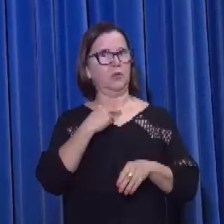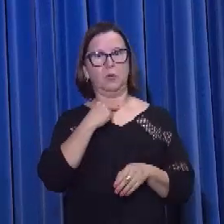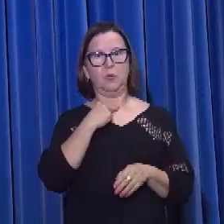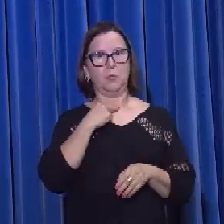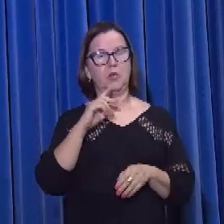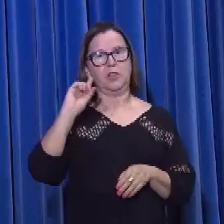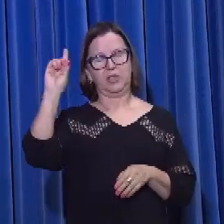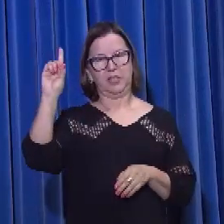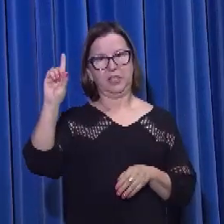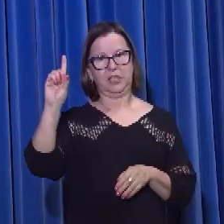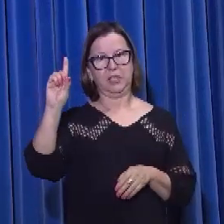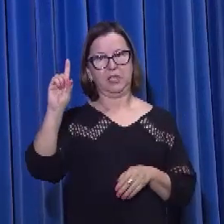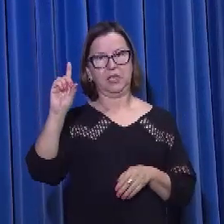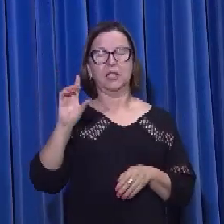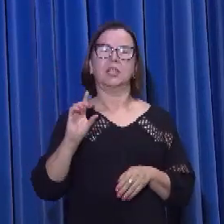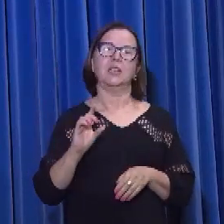alcançá-los.